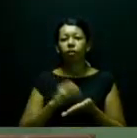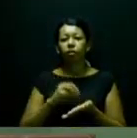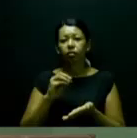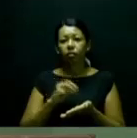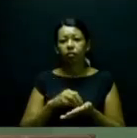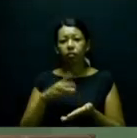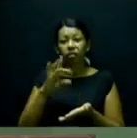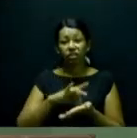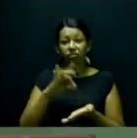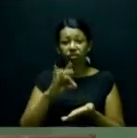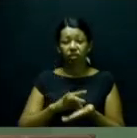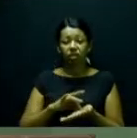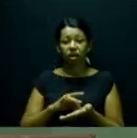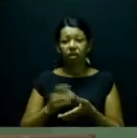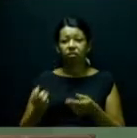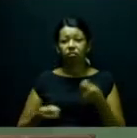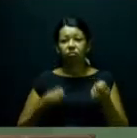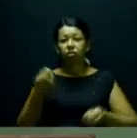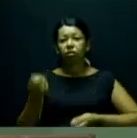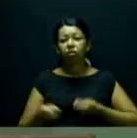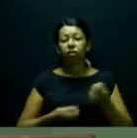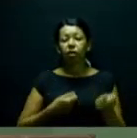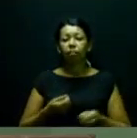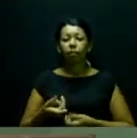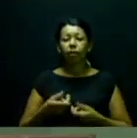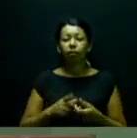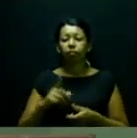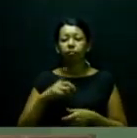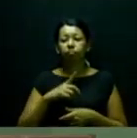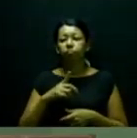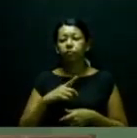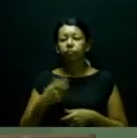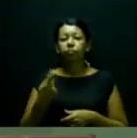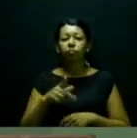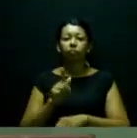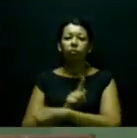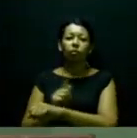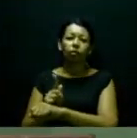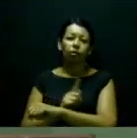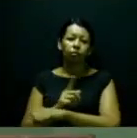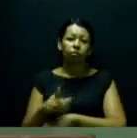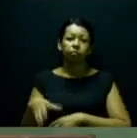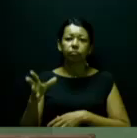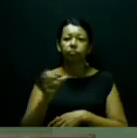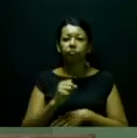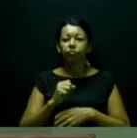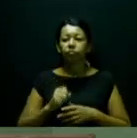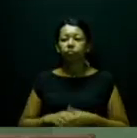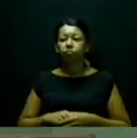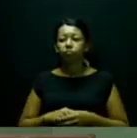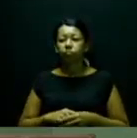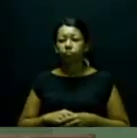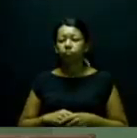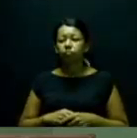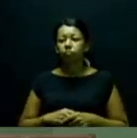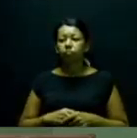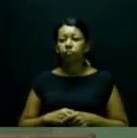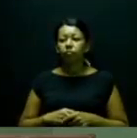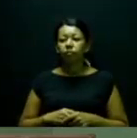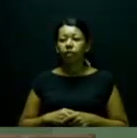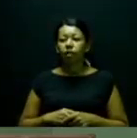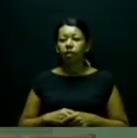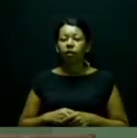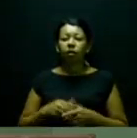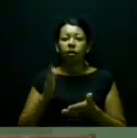de 1 bilhão e 300 milhões. Que esse orçamento aqui, ó, para um gestor que pega o bolo e divida a